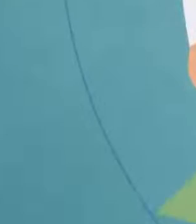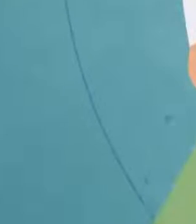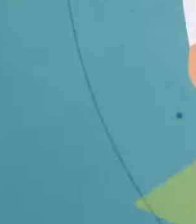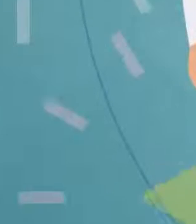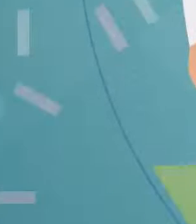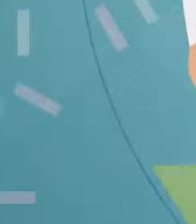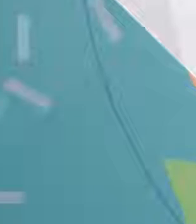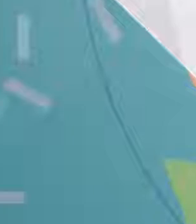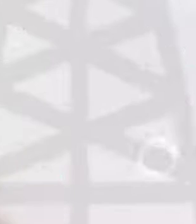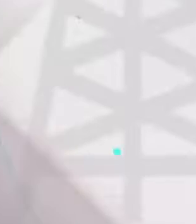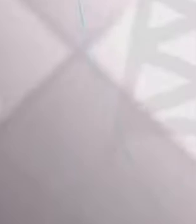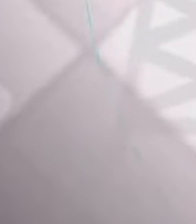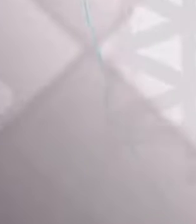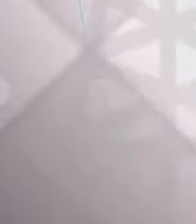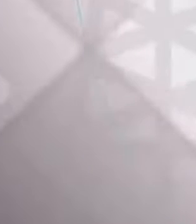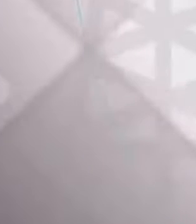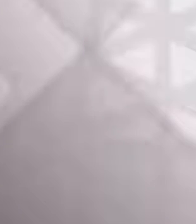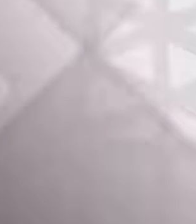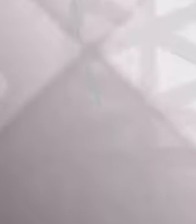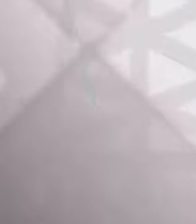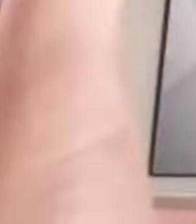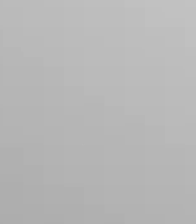E aí